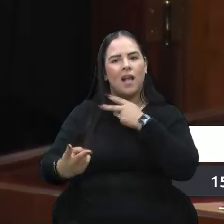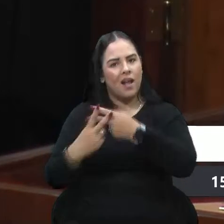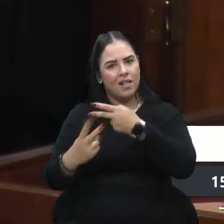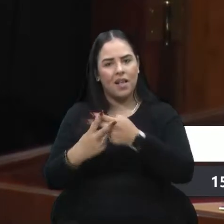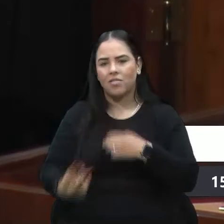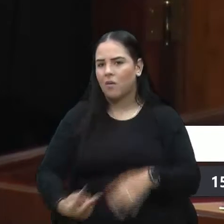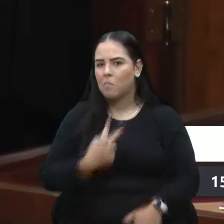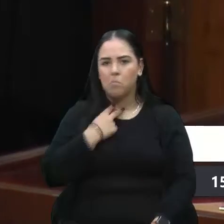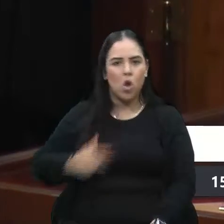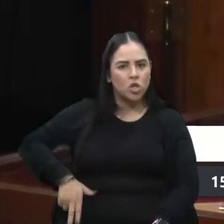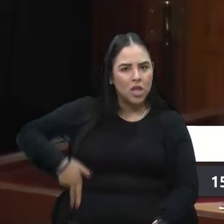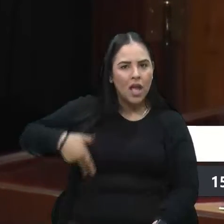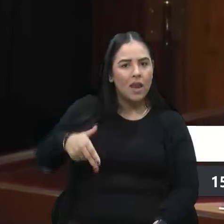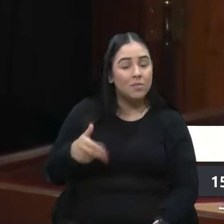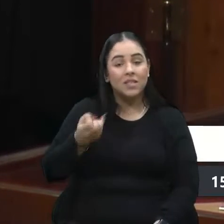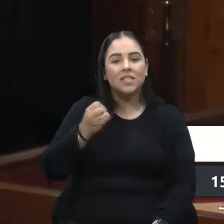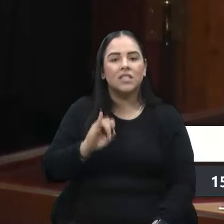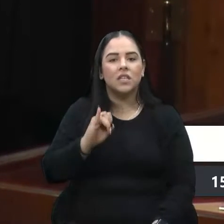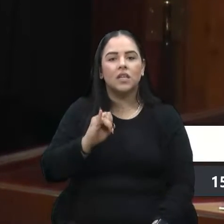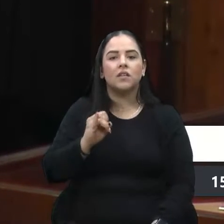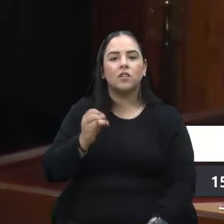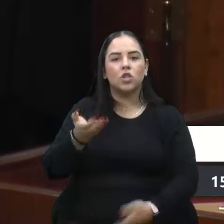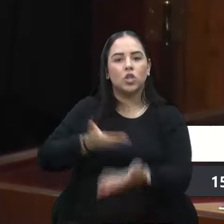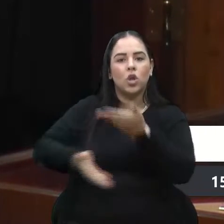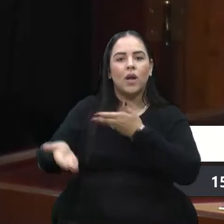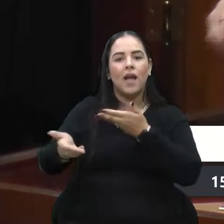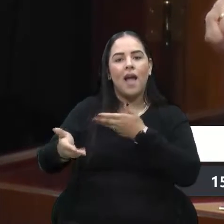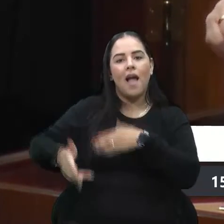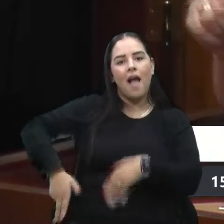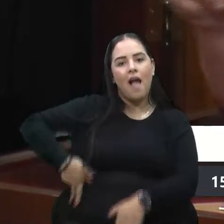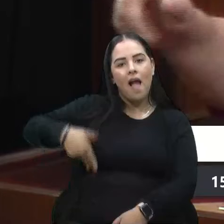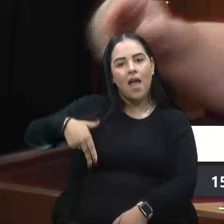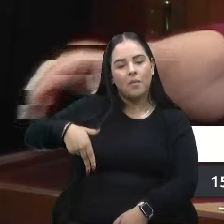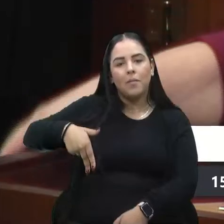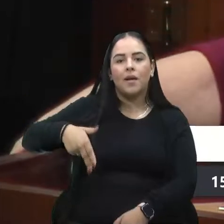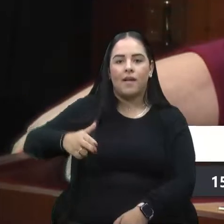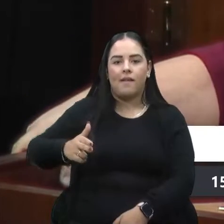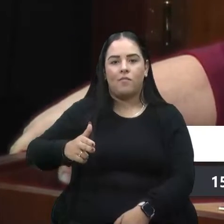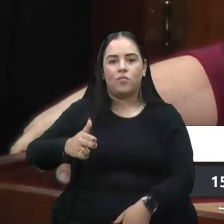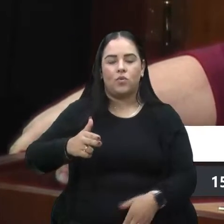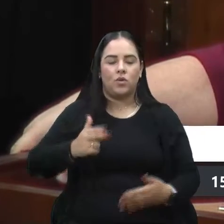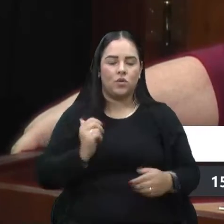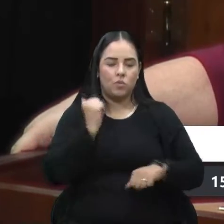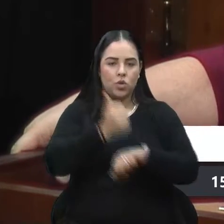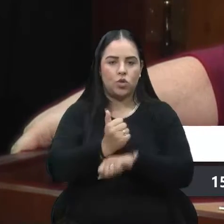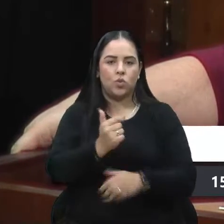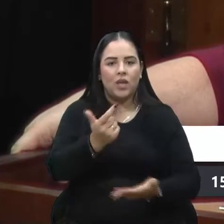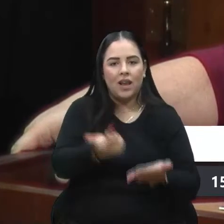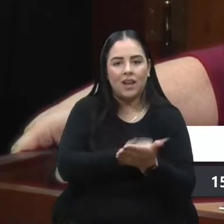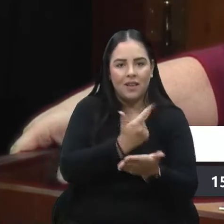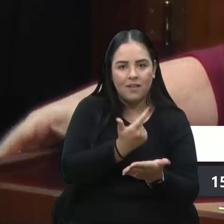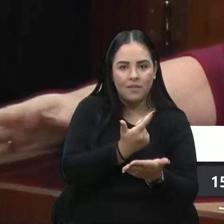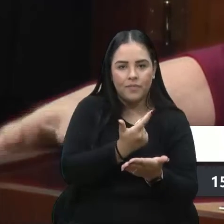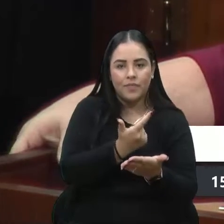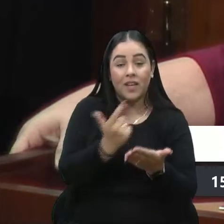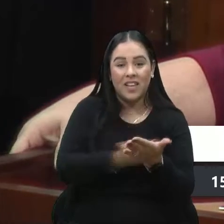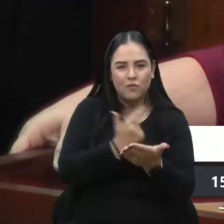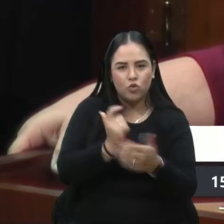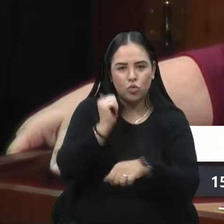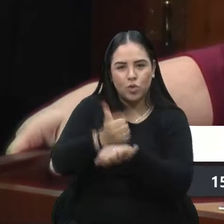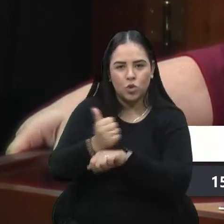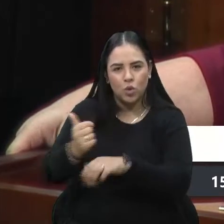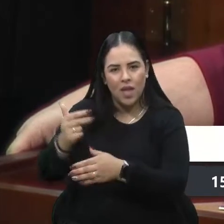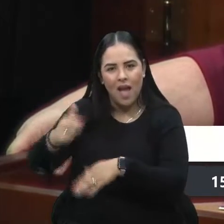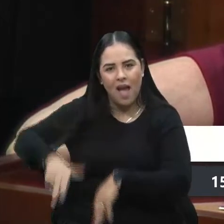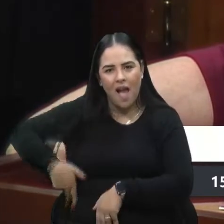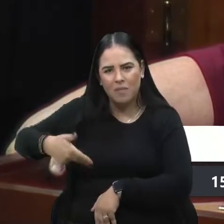E quando se troca arma por livro, tem que fazer isso. Eu aqui convoco o PT, que não gosta de arma